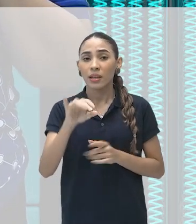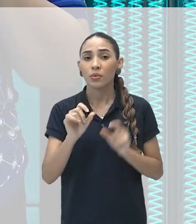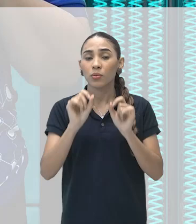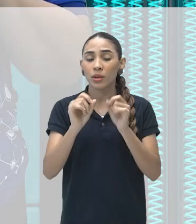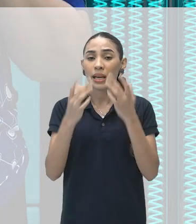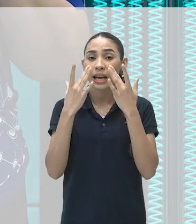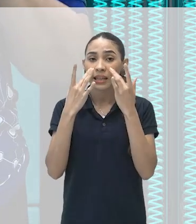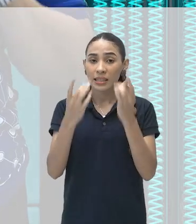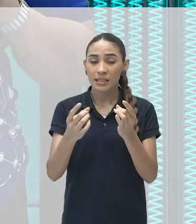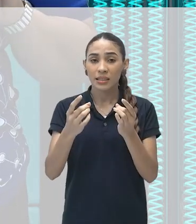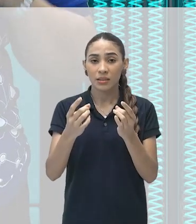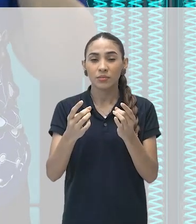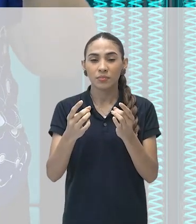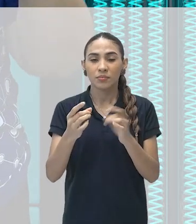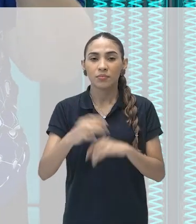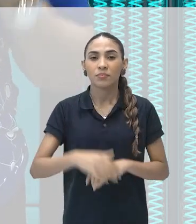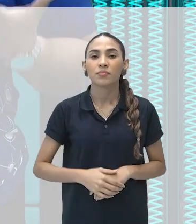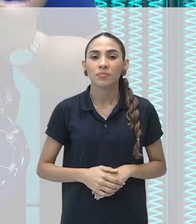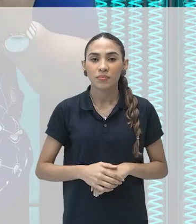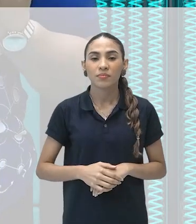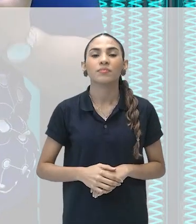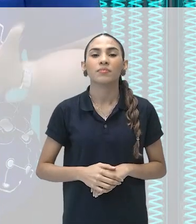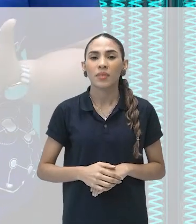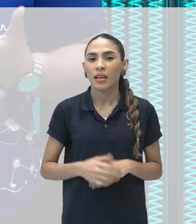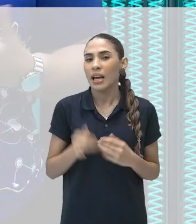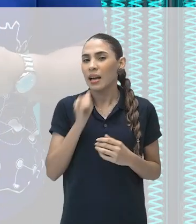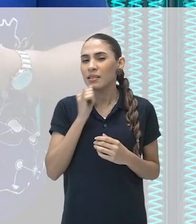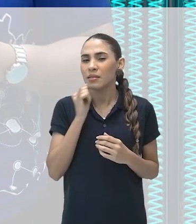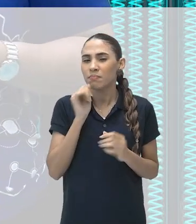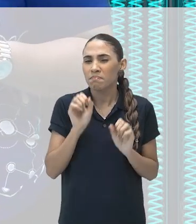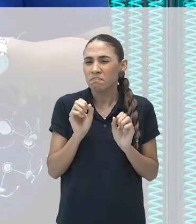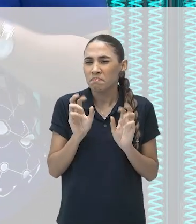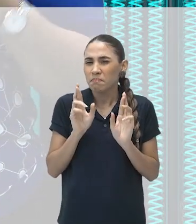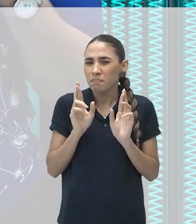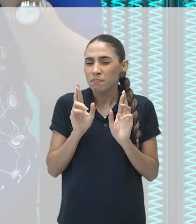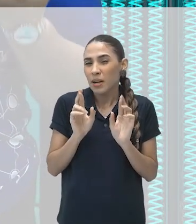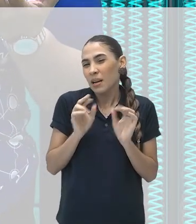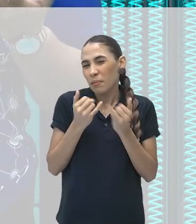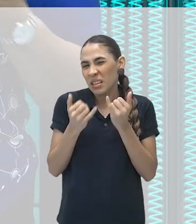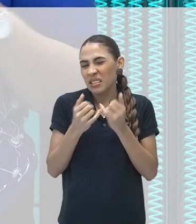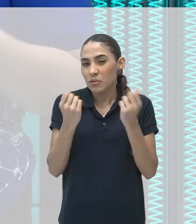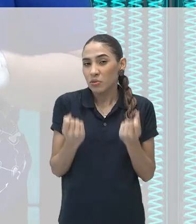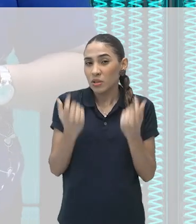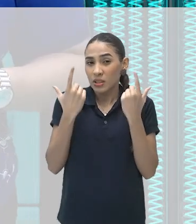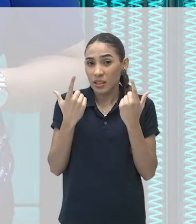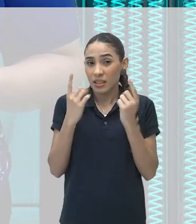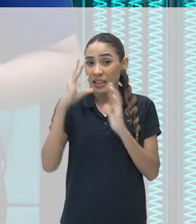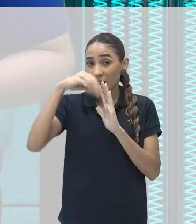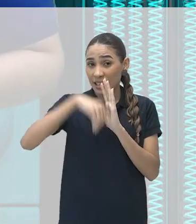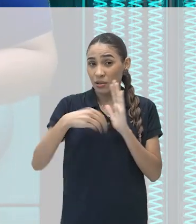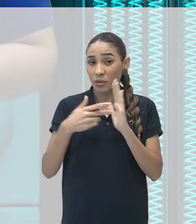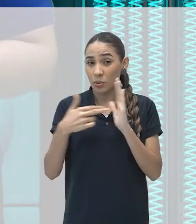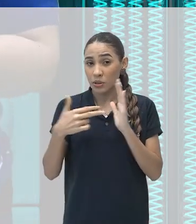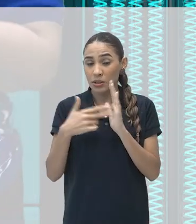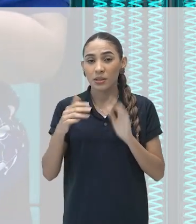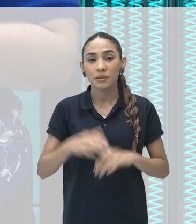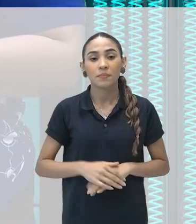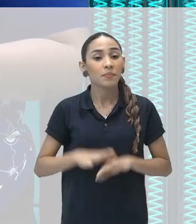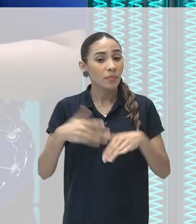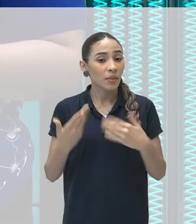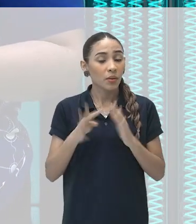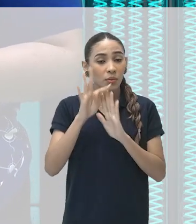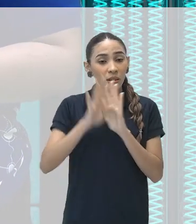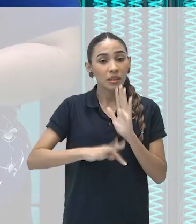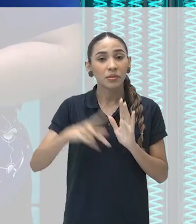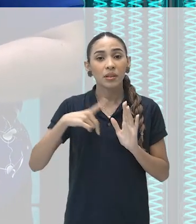aí atentar para algumas coisinhas esquisitas, vamos dizer assim, nesta suposta notícia. Então, nesse